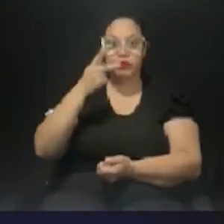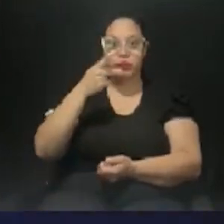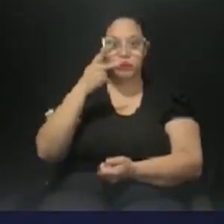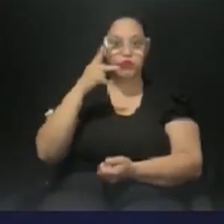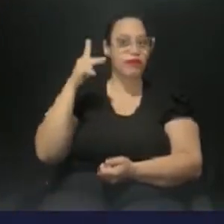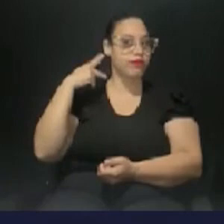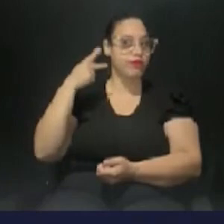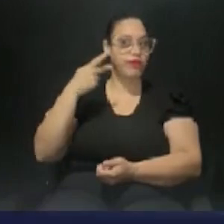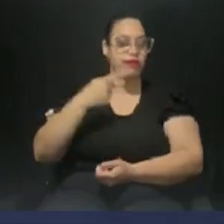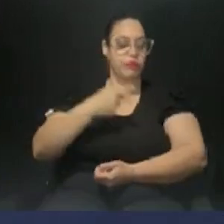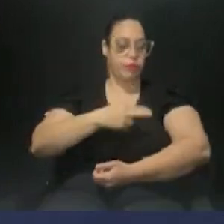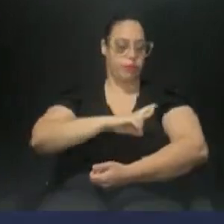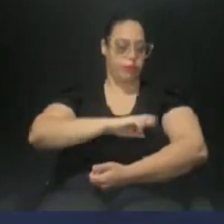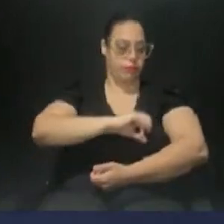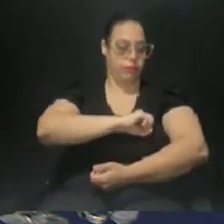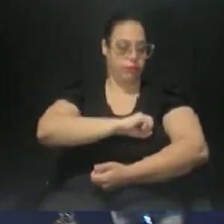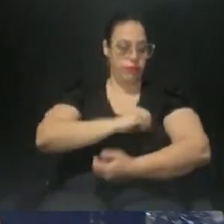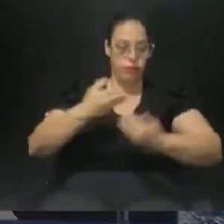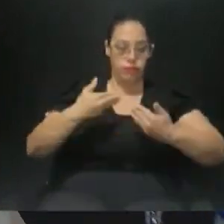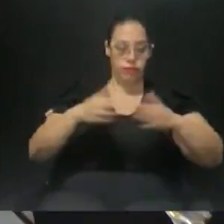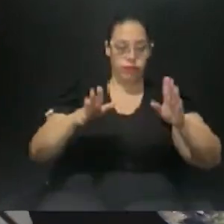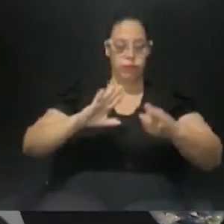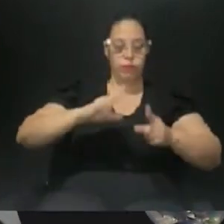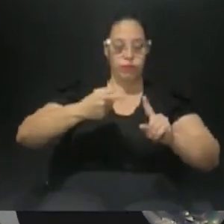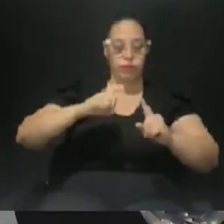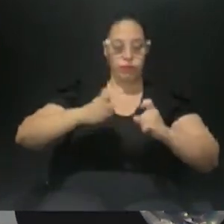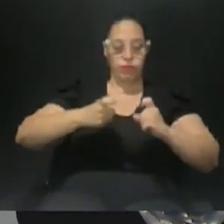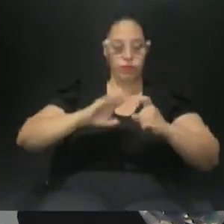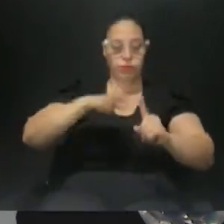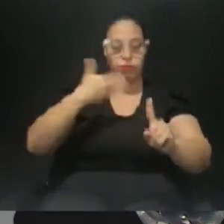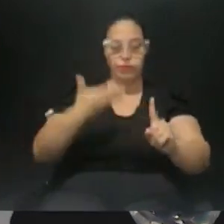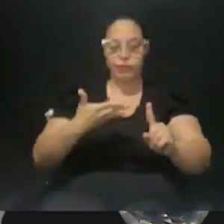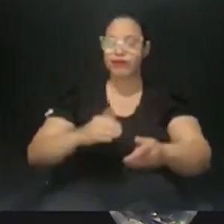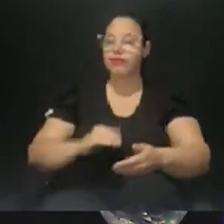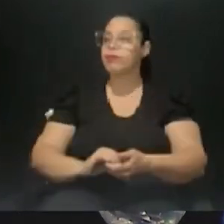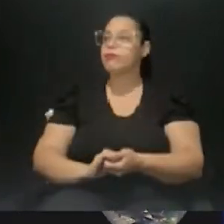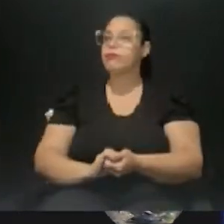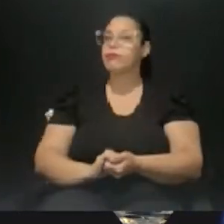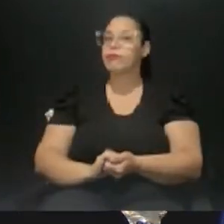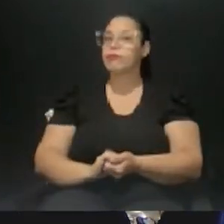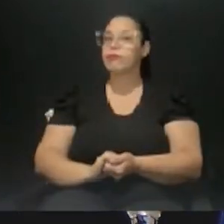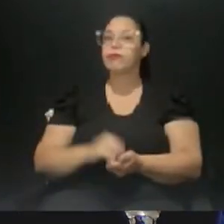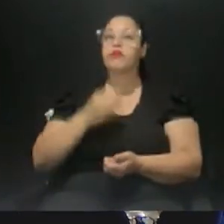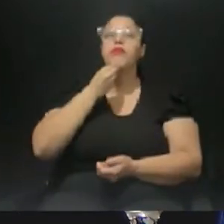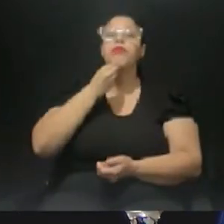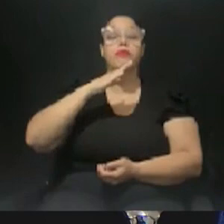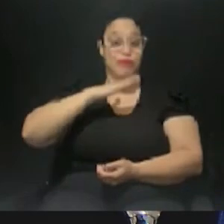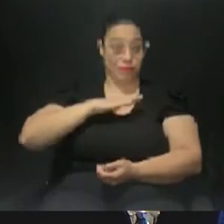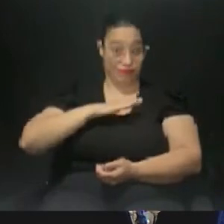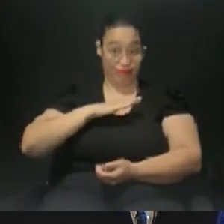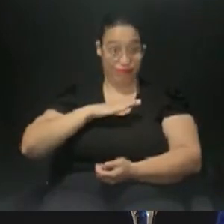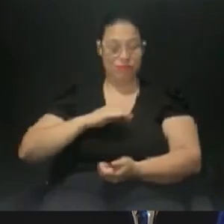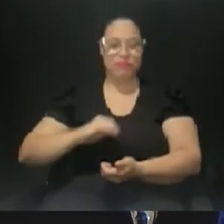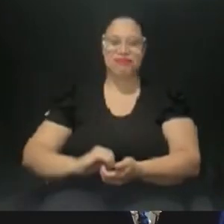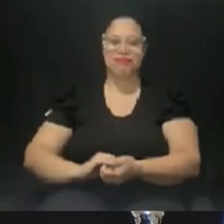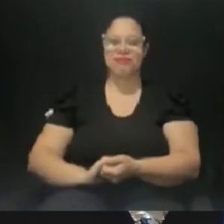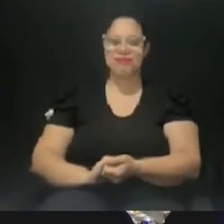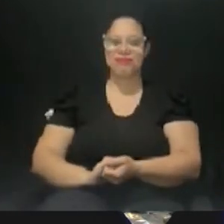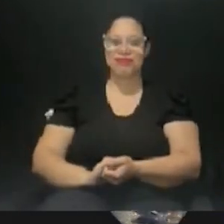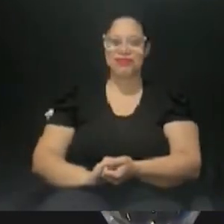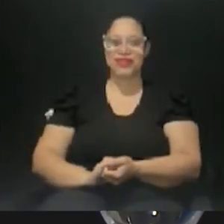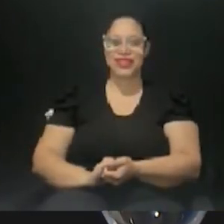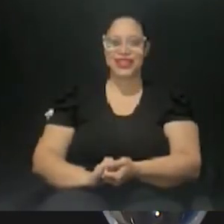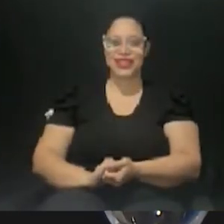Com a palavra, o presidente Luiz Rossini para declarar aberta esta reunião solene. Boa tarde.